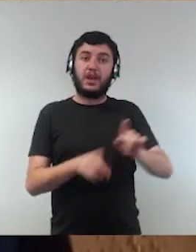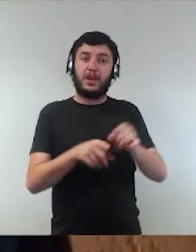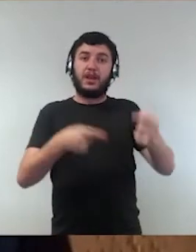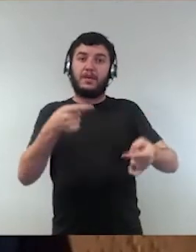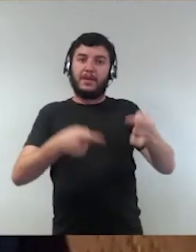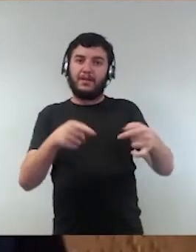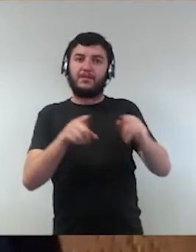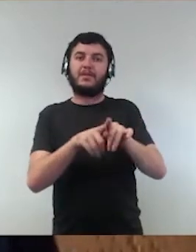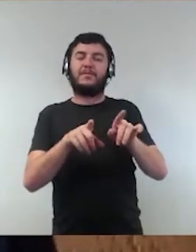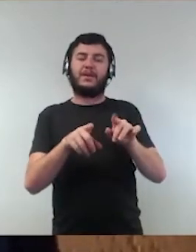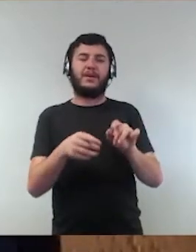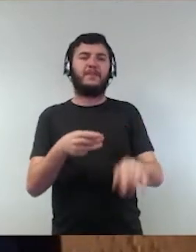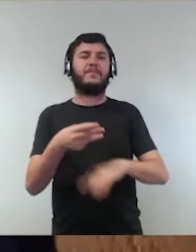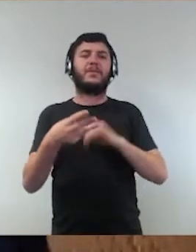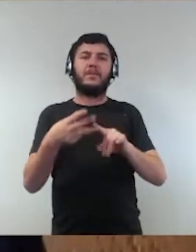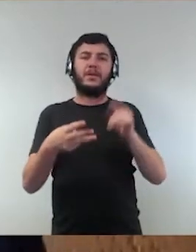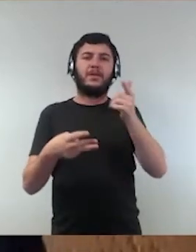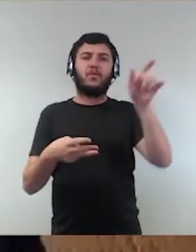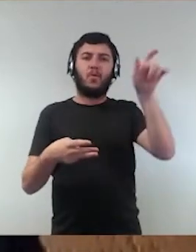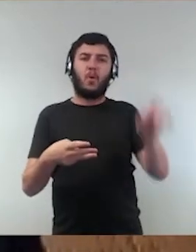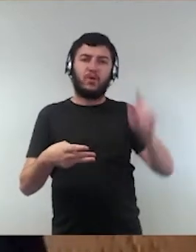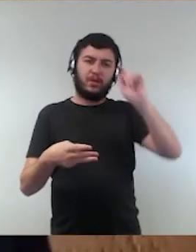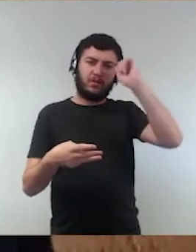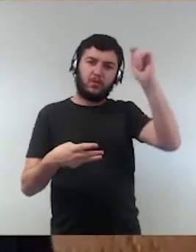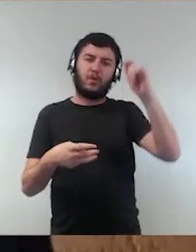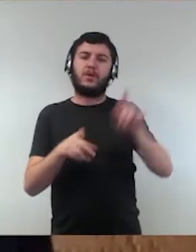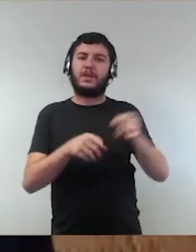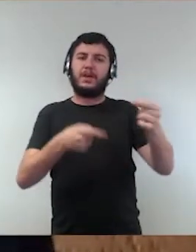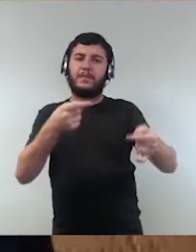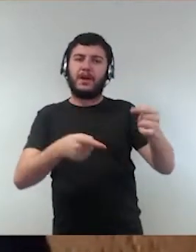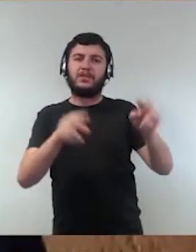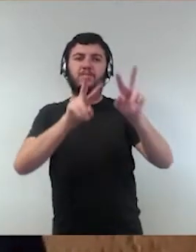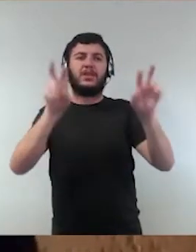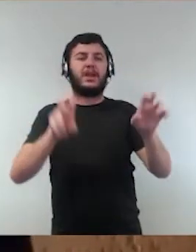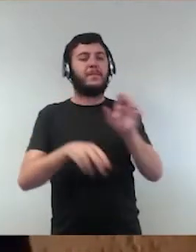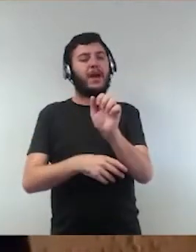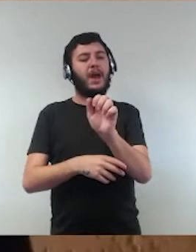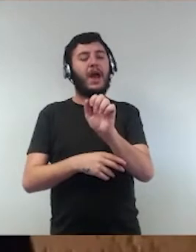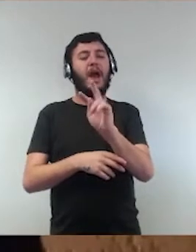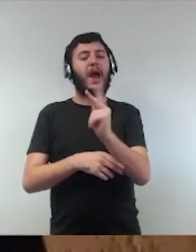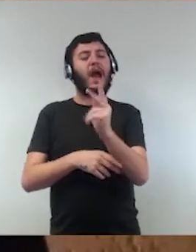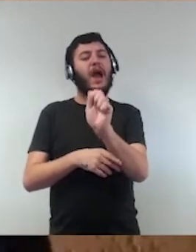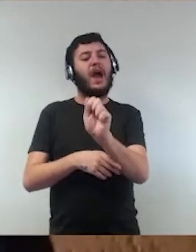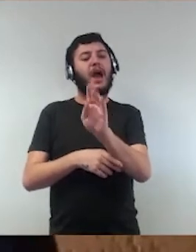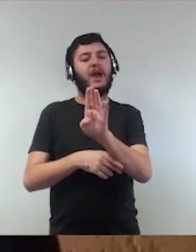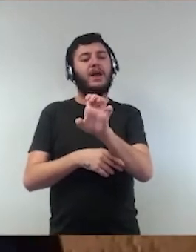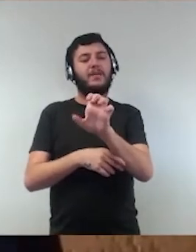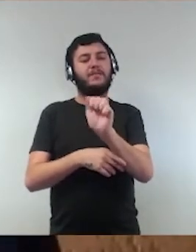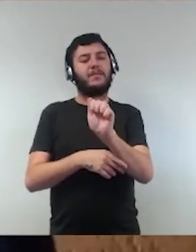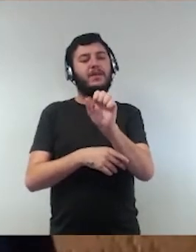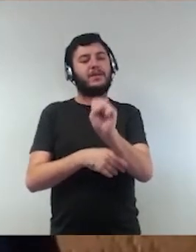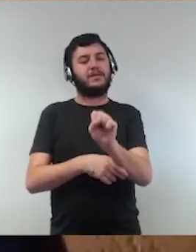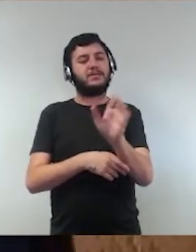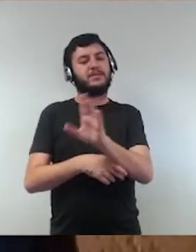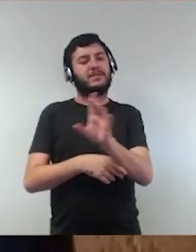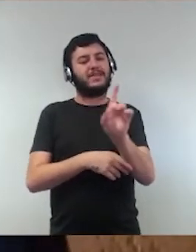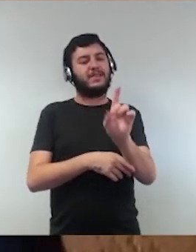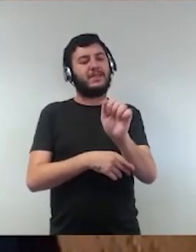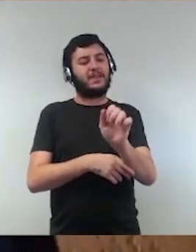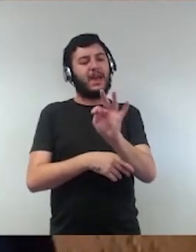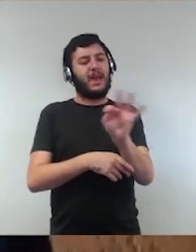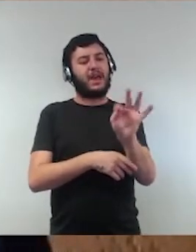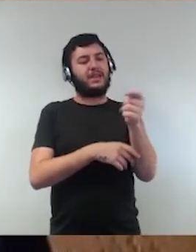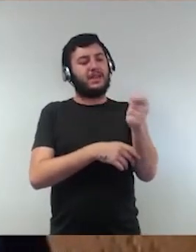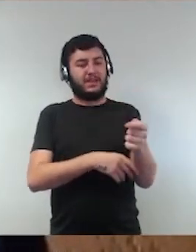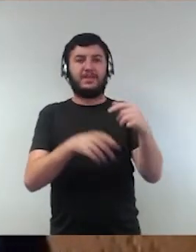nosso constituinte introduzir a ação de habeas data. Enfim, você tem esse substrato, essa cadeia